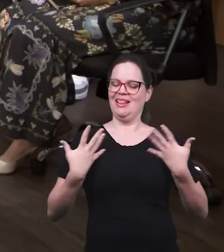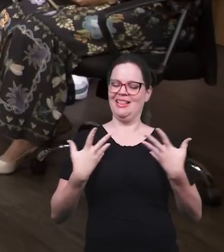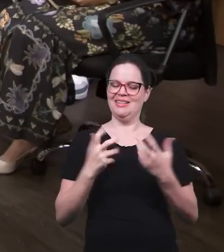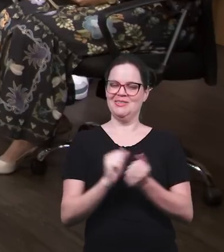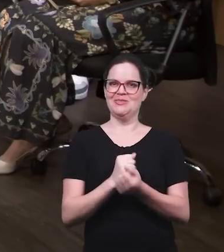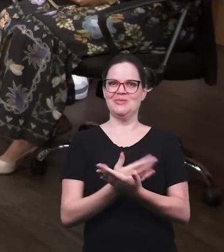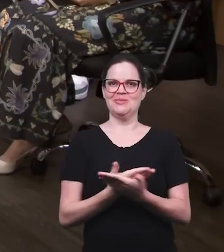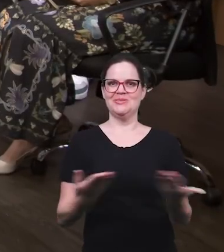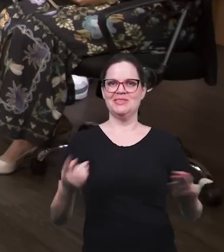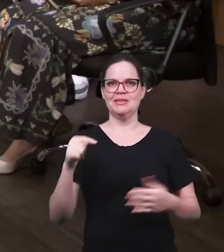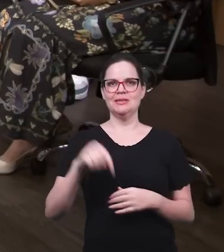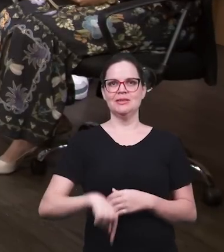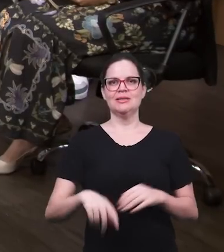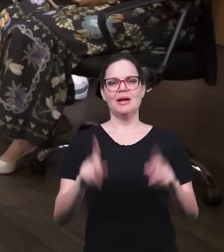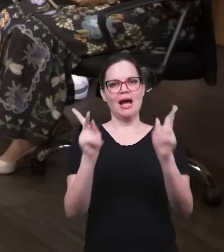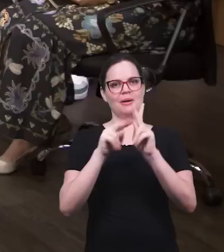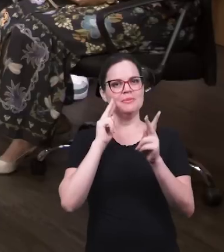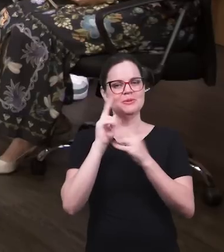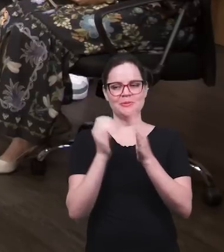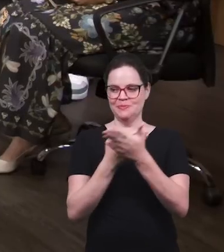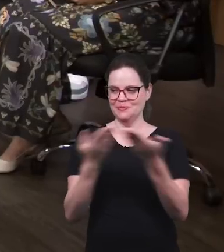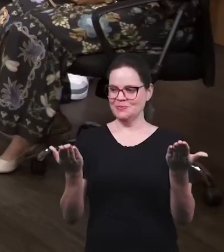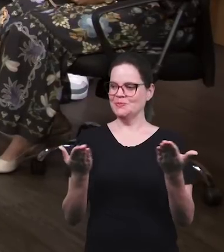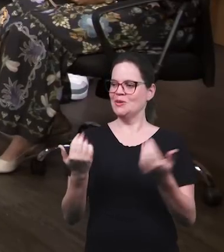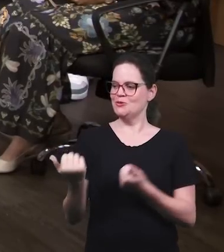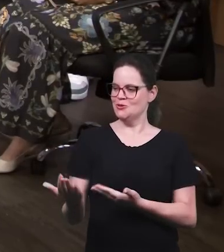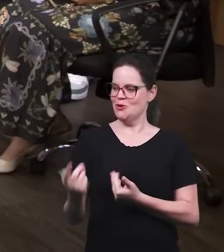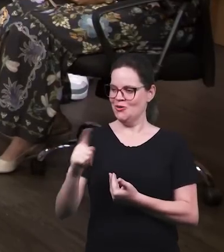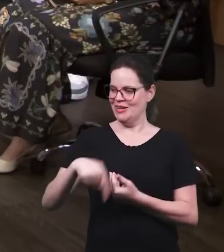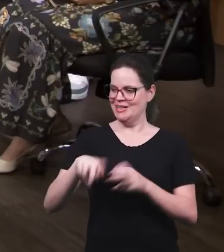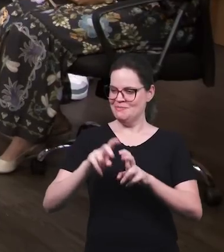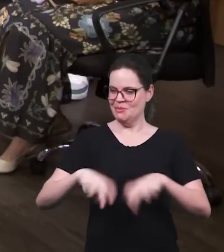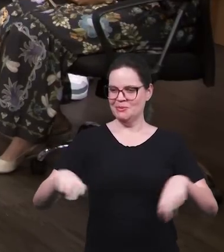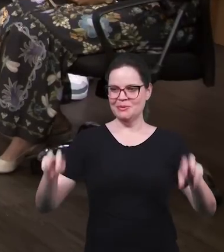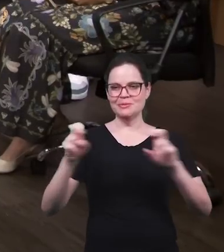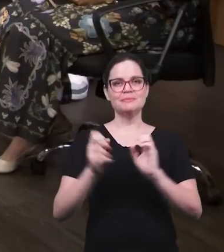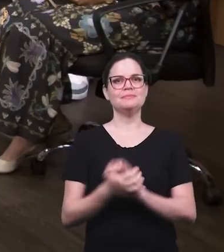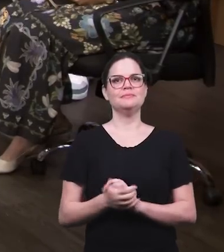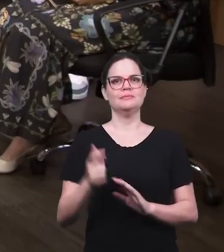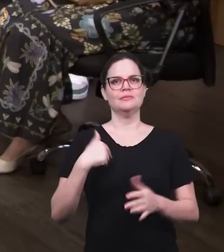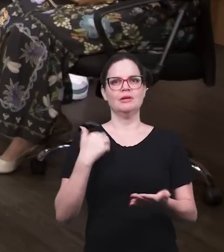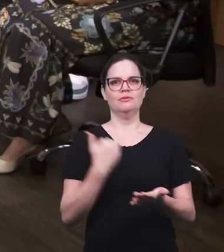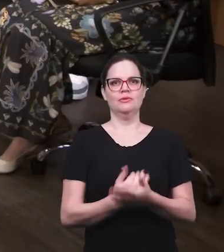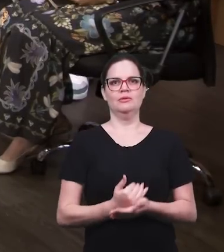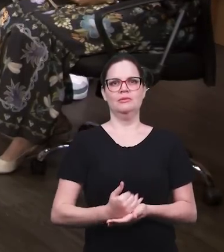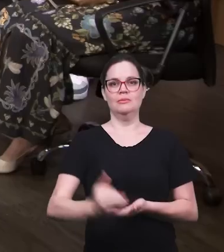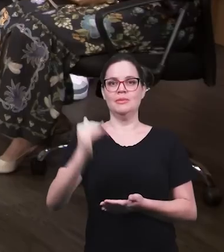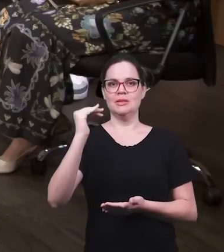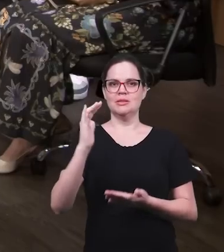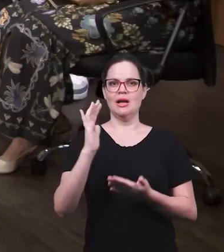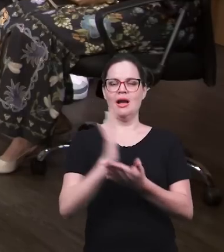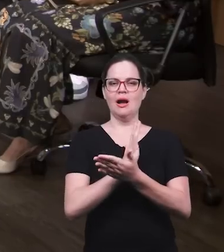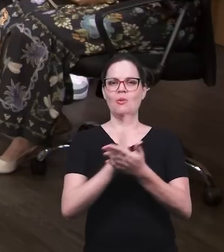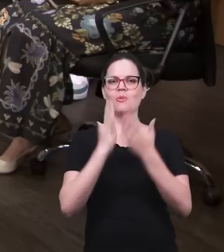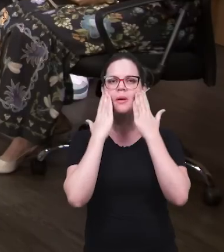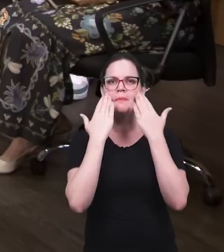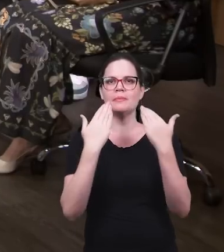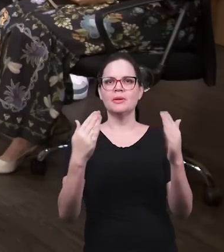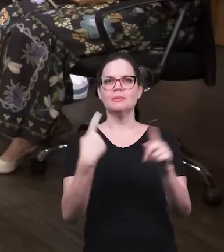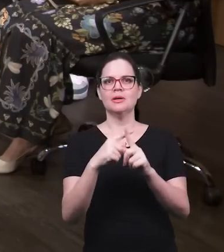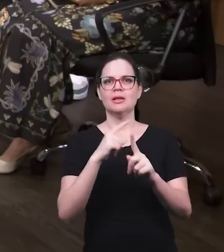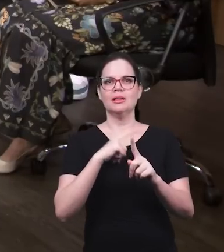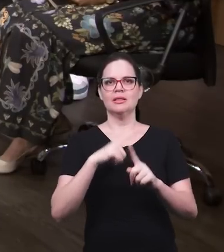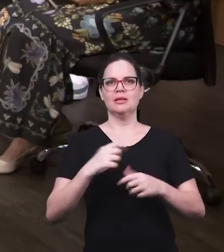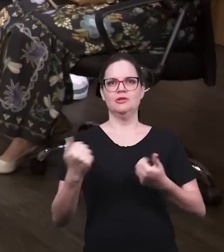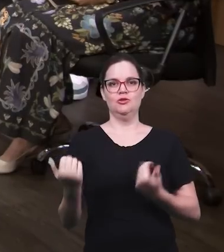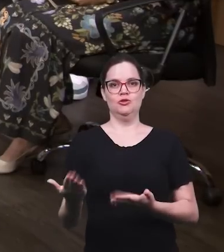pastores, alegria de ter vocês aqui conosco. Pai do Senhor aos jovens aqui presentes no estúdio. Já vou começar apresentando alguns jovens aqui, que a gente